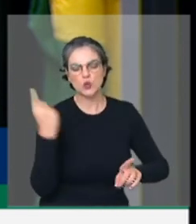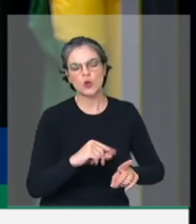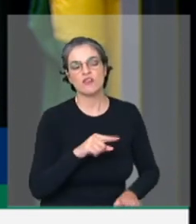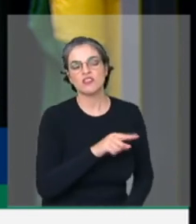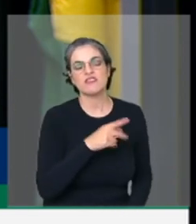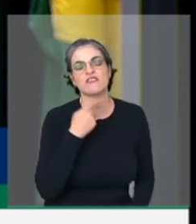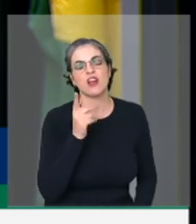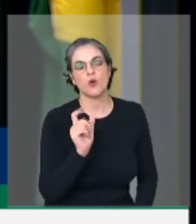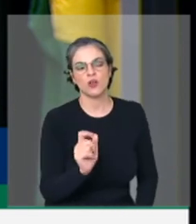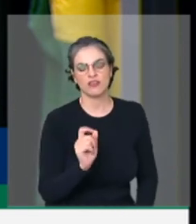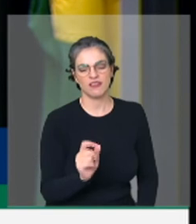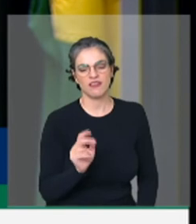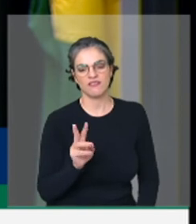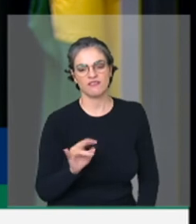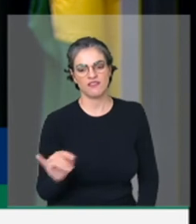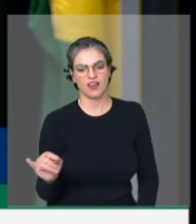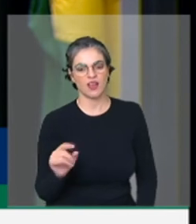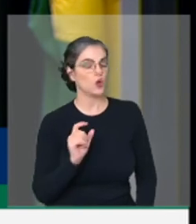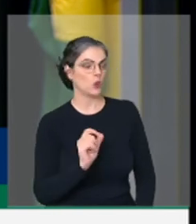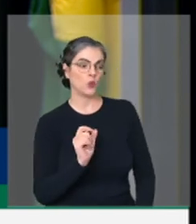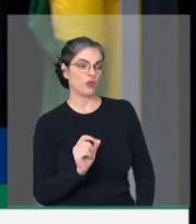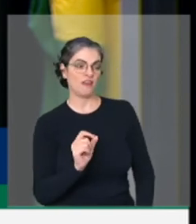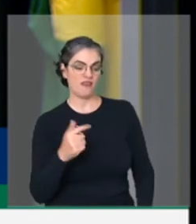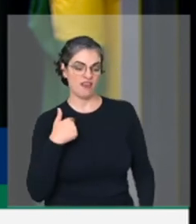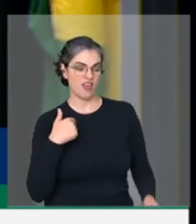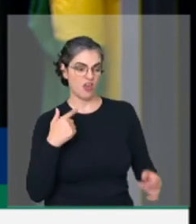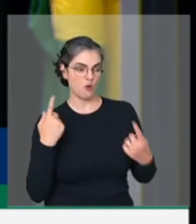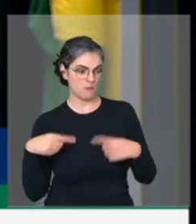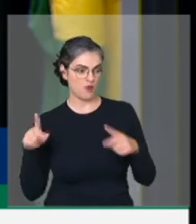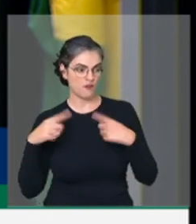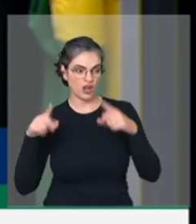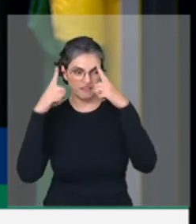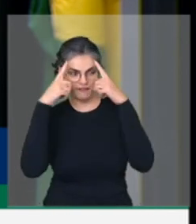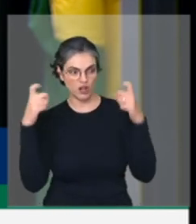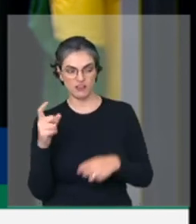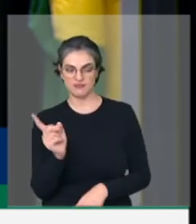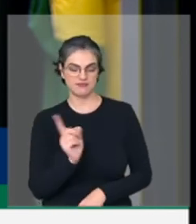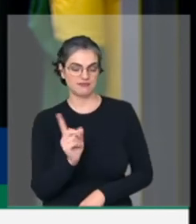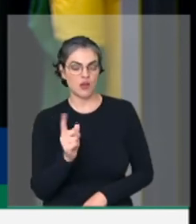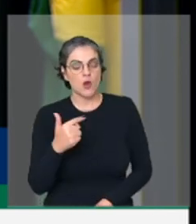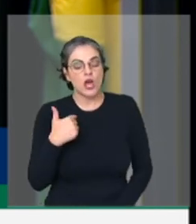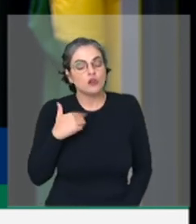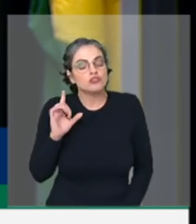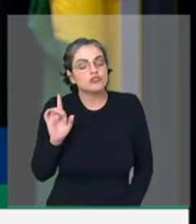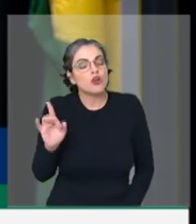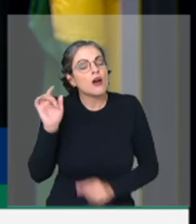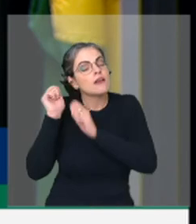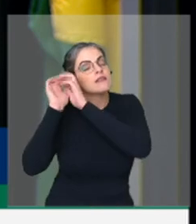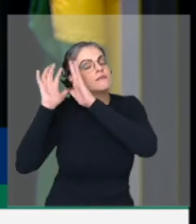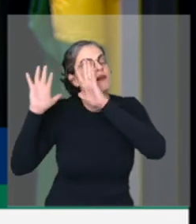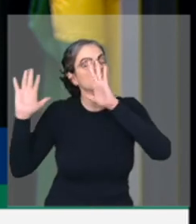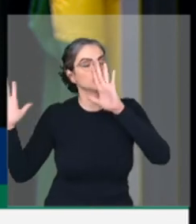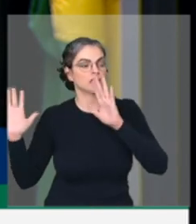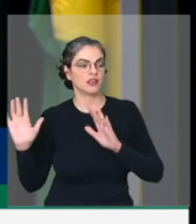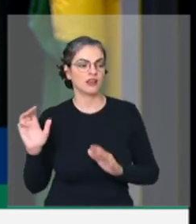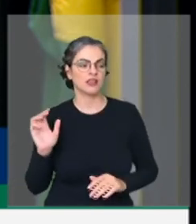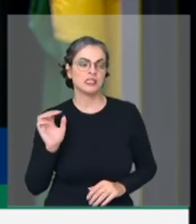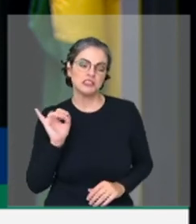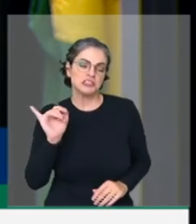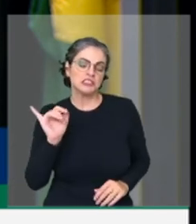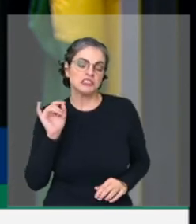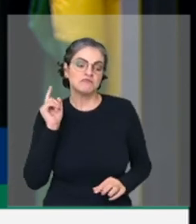falar? Que eu estou fomentando a violência? Não, eu só imaginei. Ainda que eu